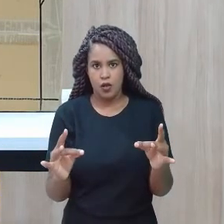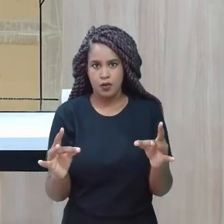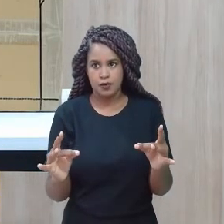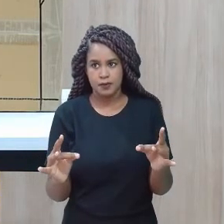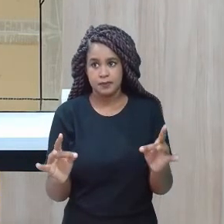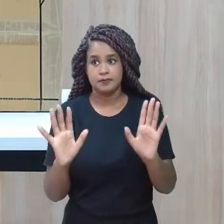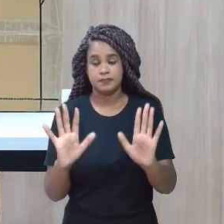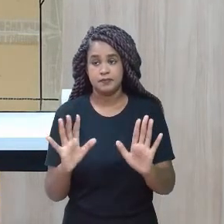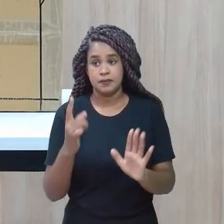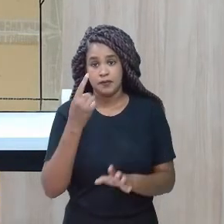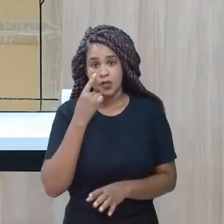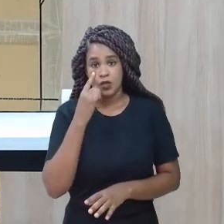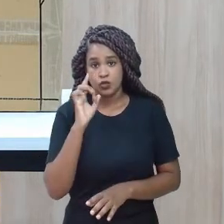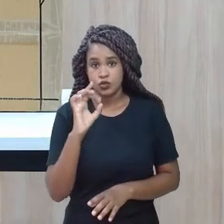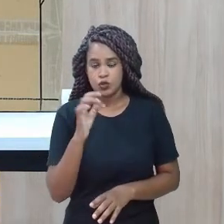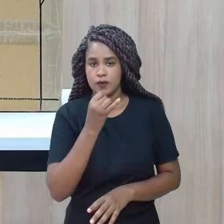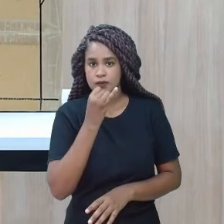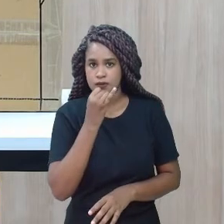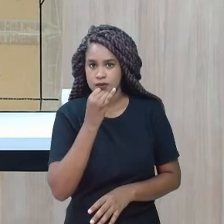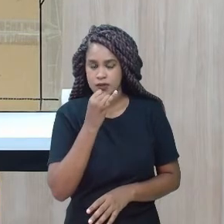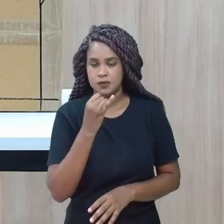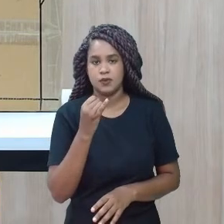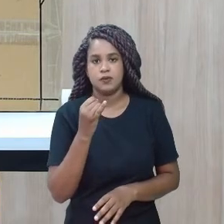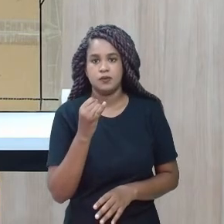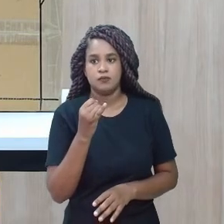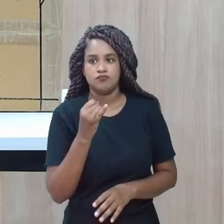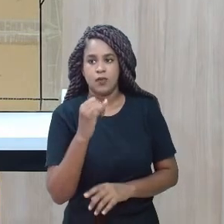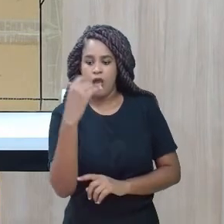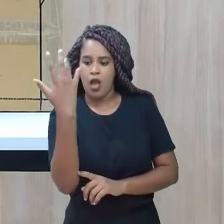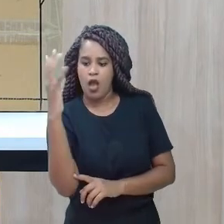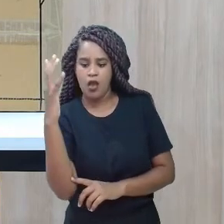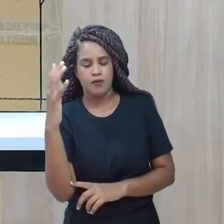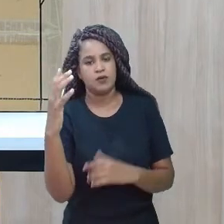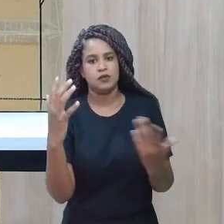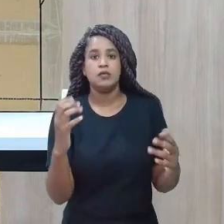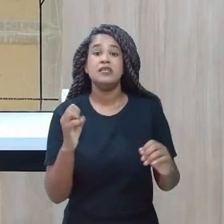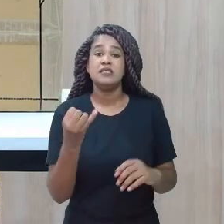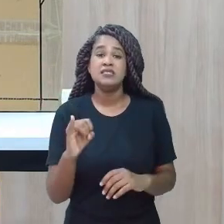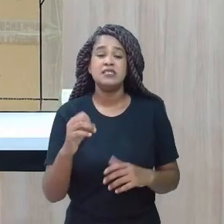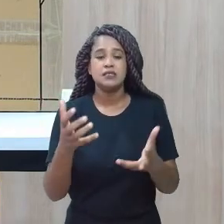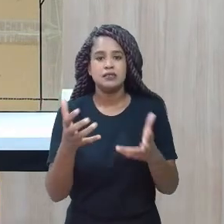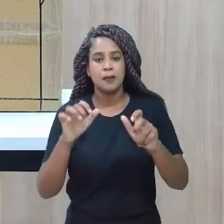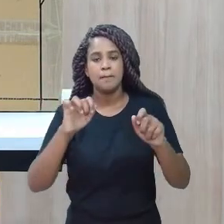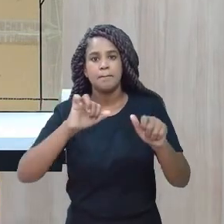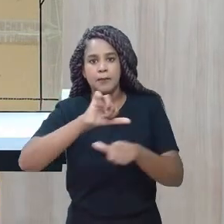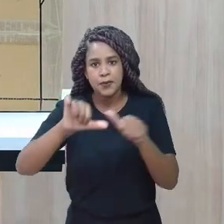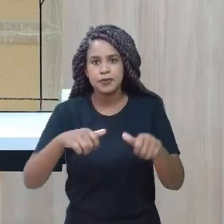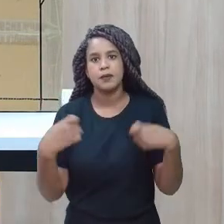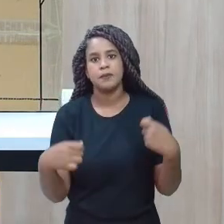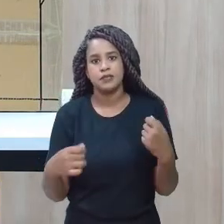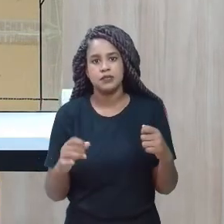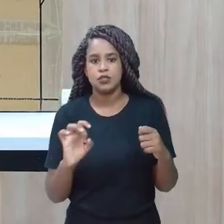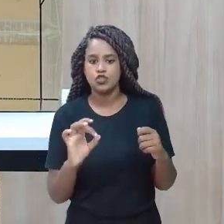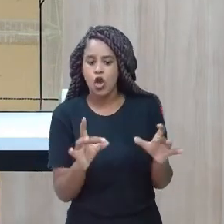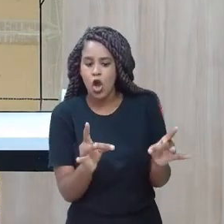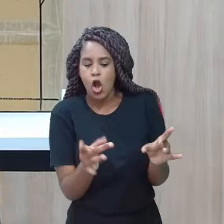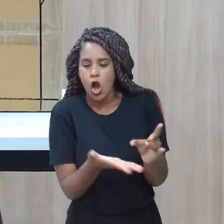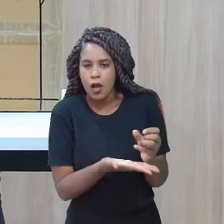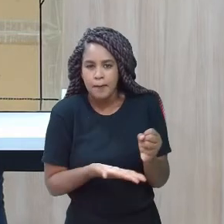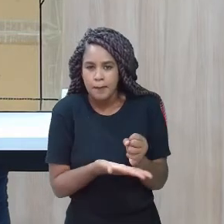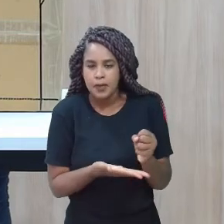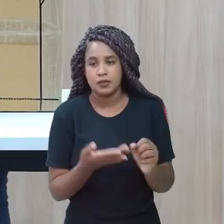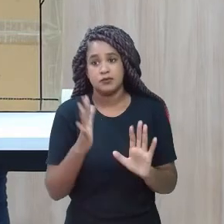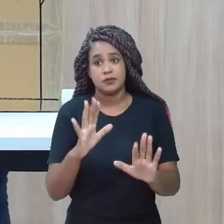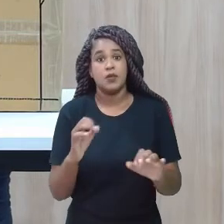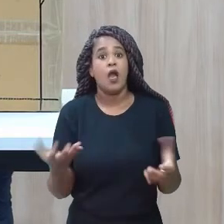cenário. A não ser que você vá fazer vários cenários. Aí ele vai ser móvel. Então, seu teatro de sombras, ele tá pronto.